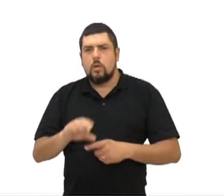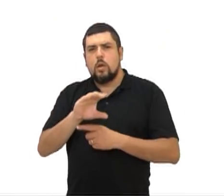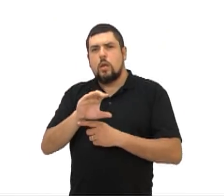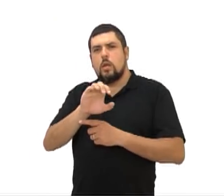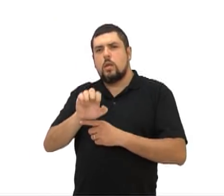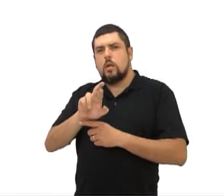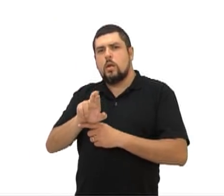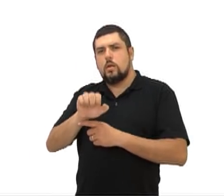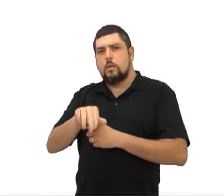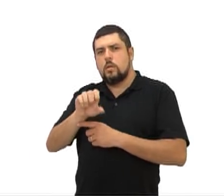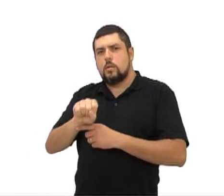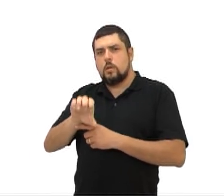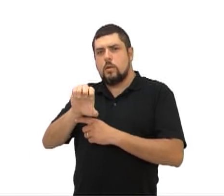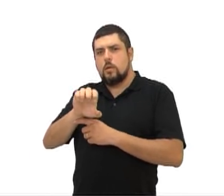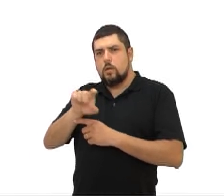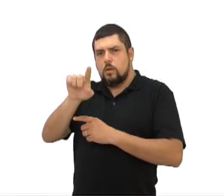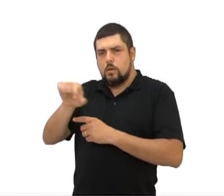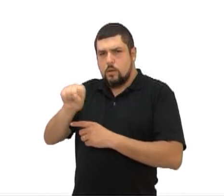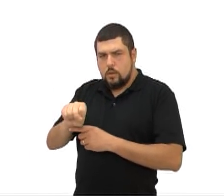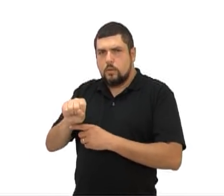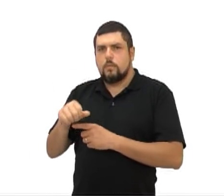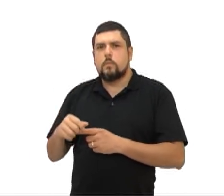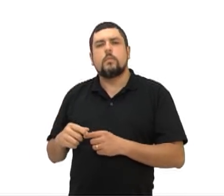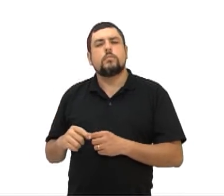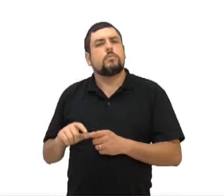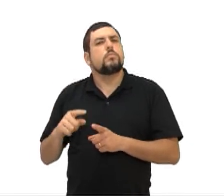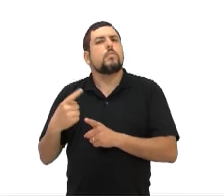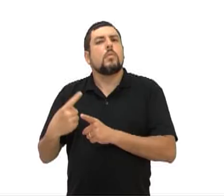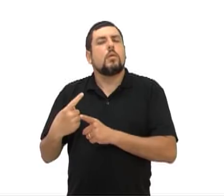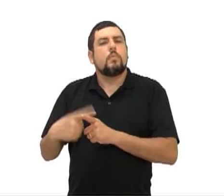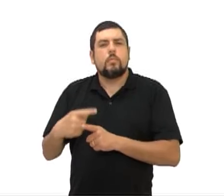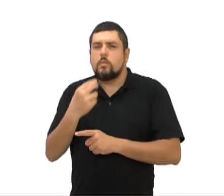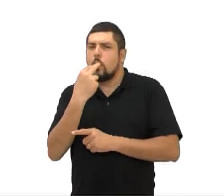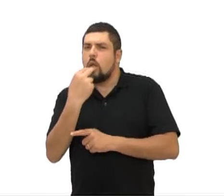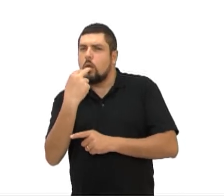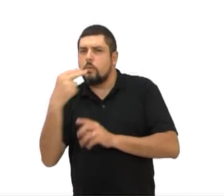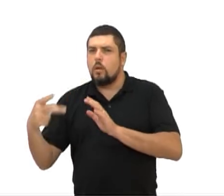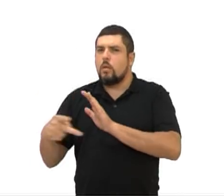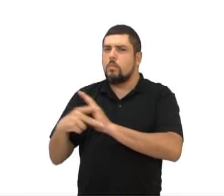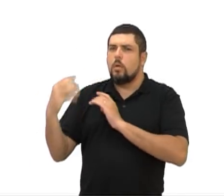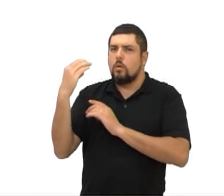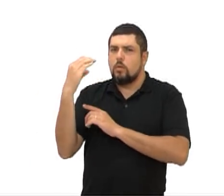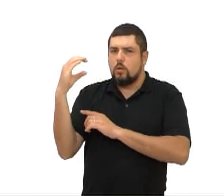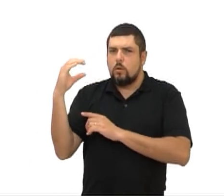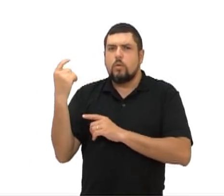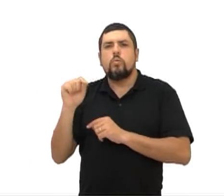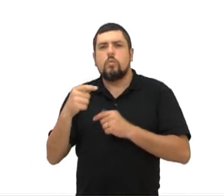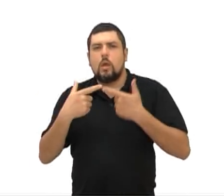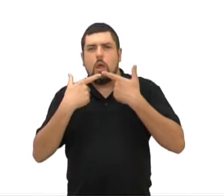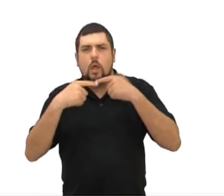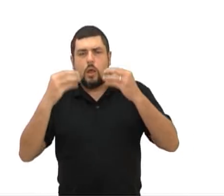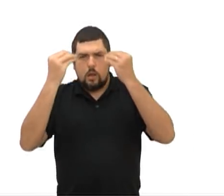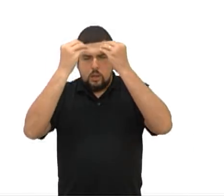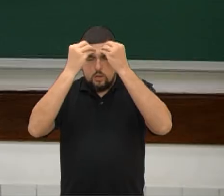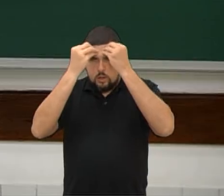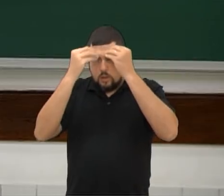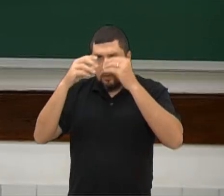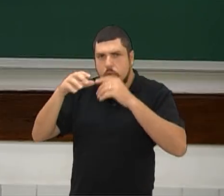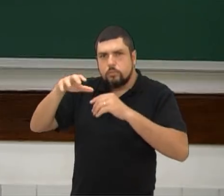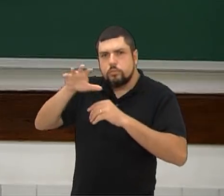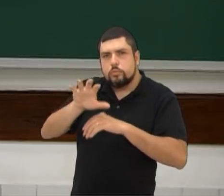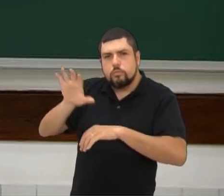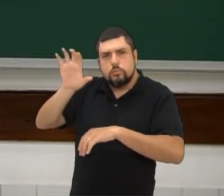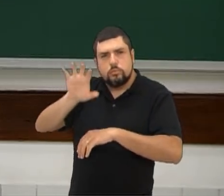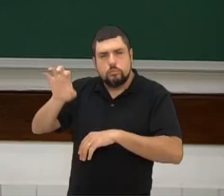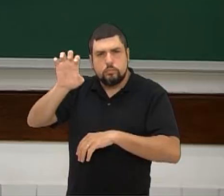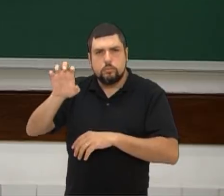vocês. O autor do texto tensionou reafirmar o fato de o filme trazer uma linguagem regional. Lembra que lá no início ele já dizia que o